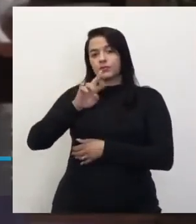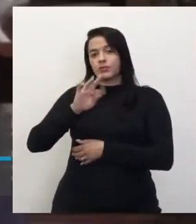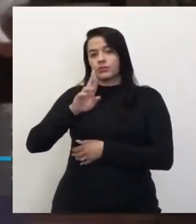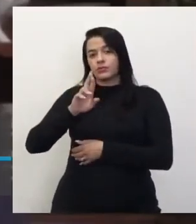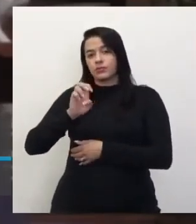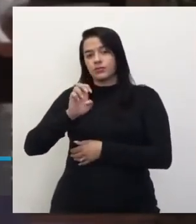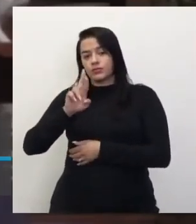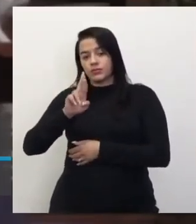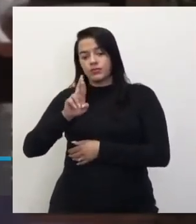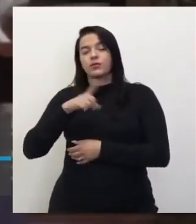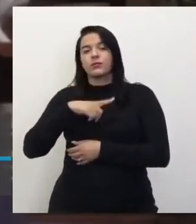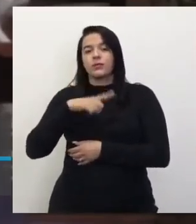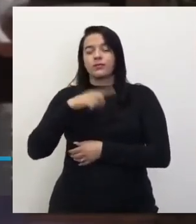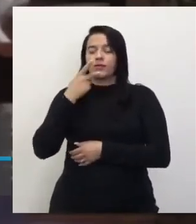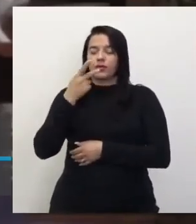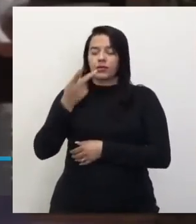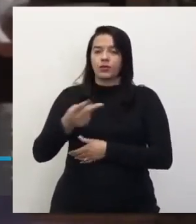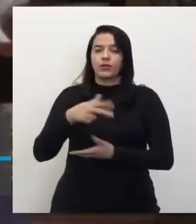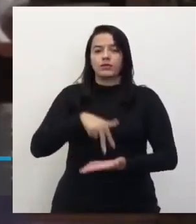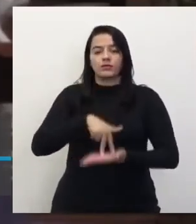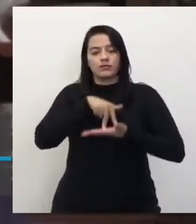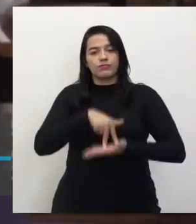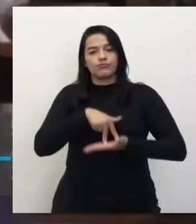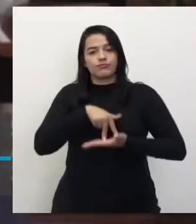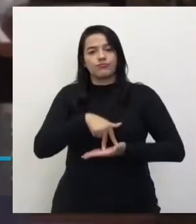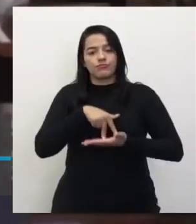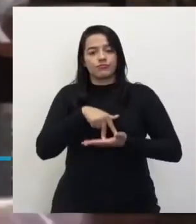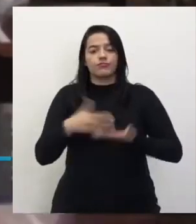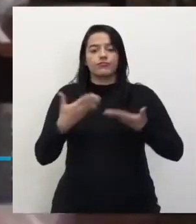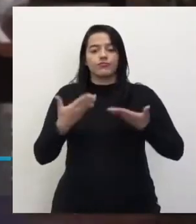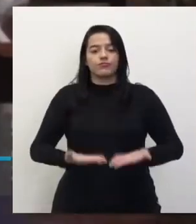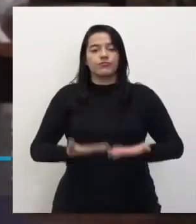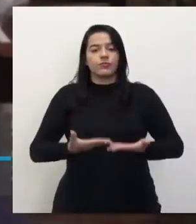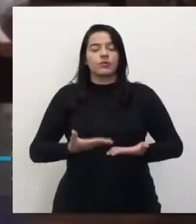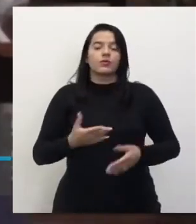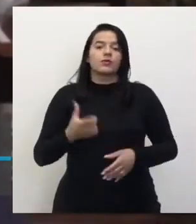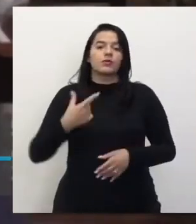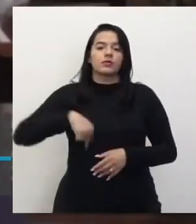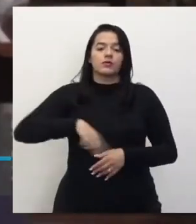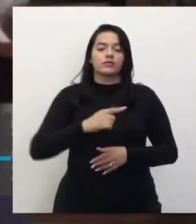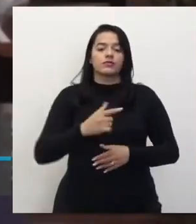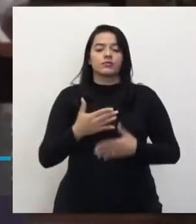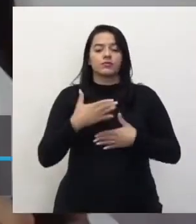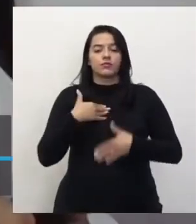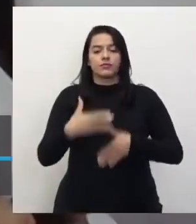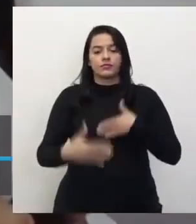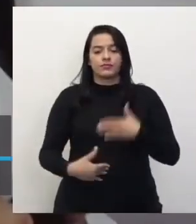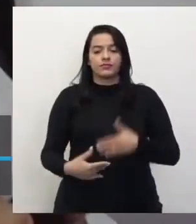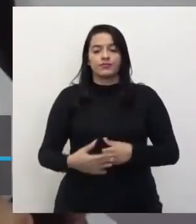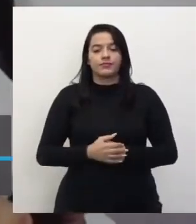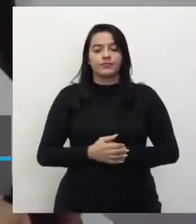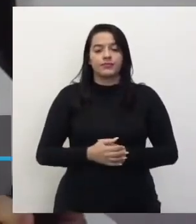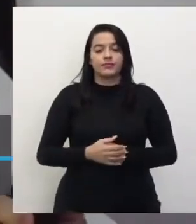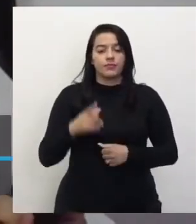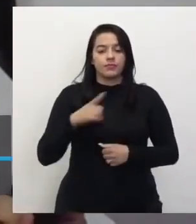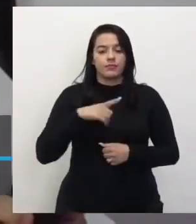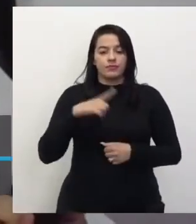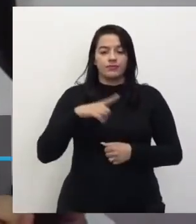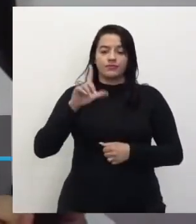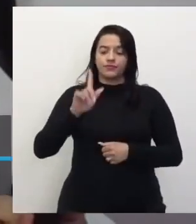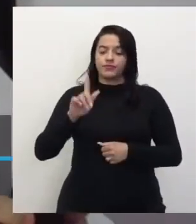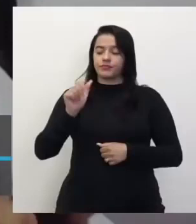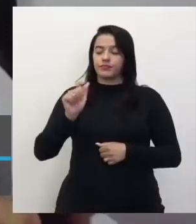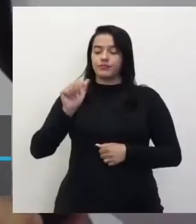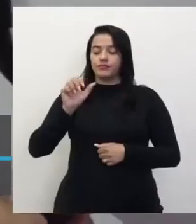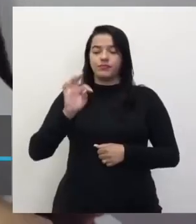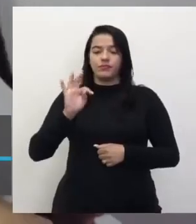sustentação para o corpo, né? Então, a Olha, maioria está indo nesse sentido. eu estou aqui com a Graziella, ela é da